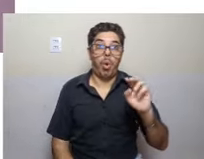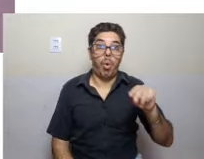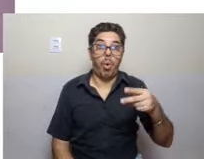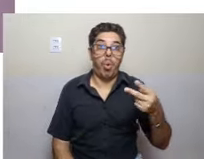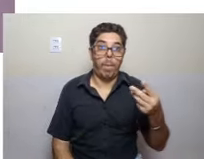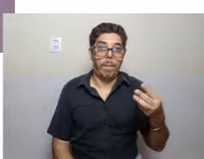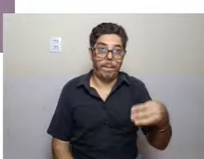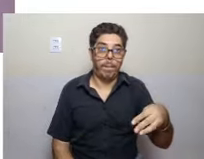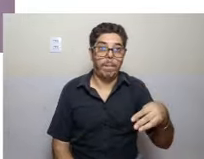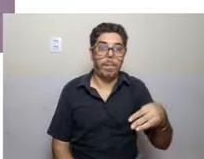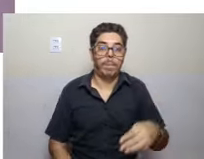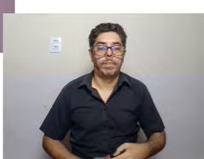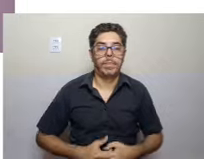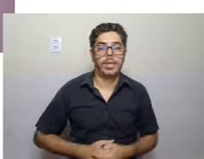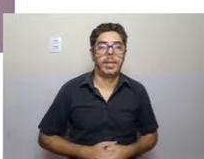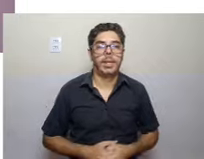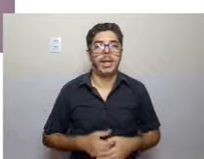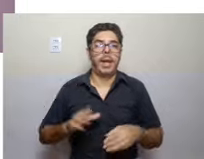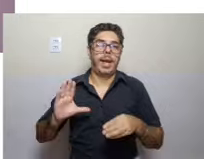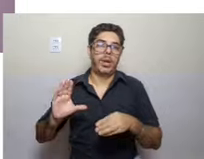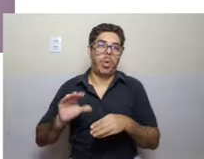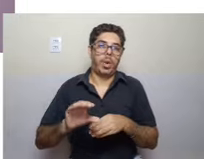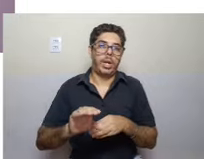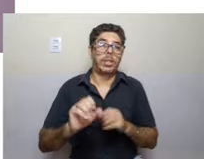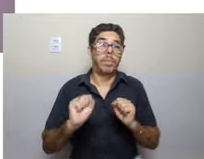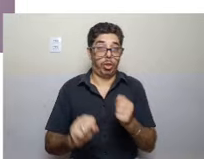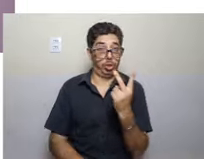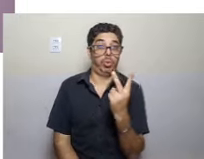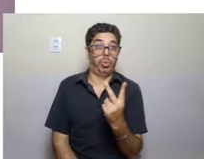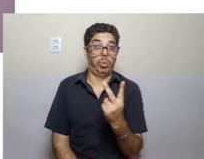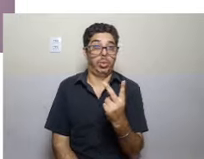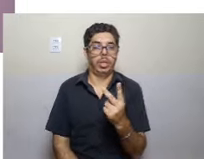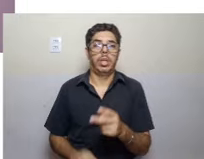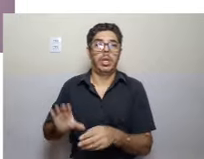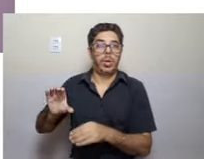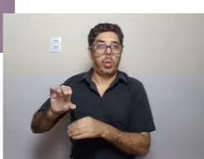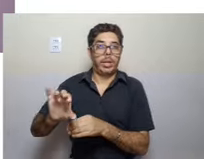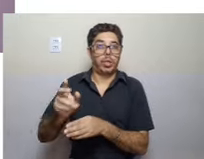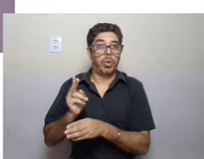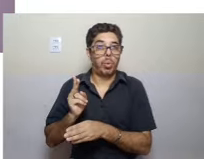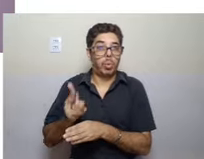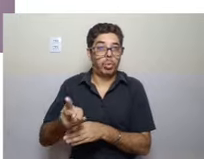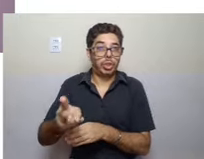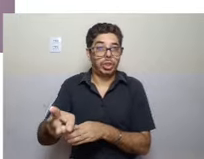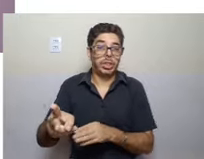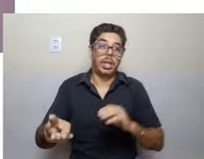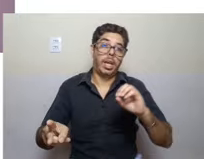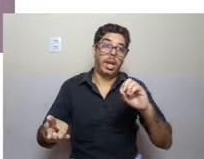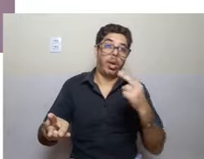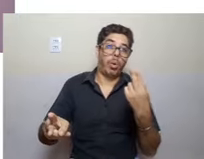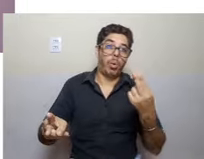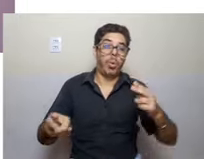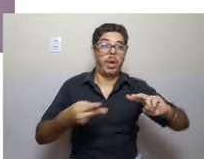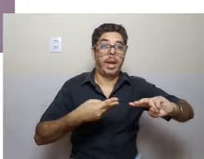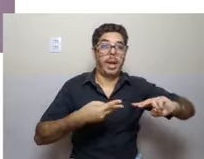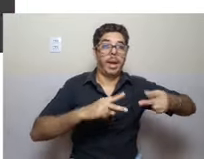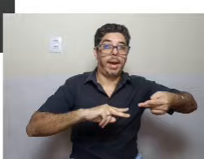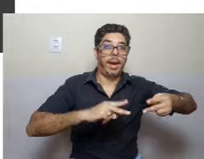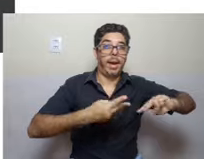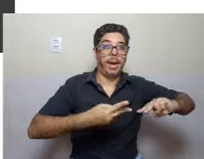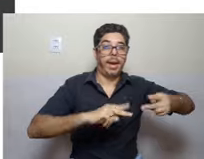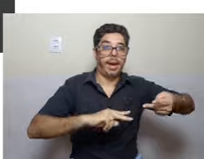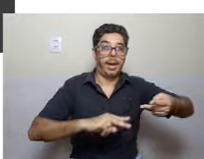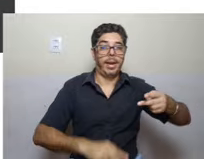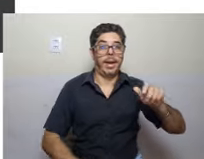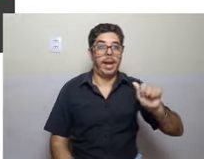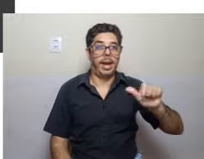A corrente elétrica pode ser contínua ou alternada. A corrente contínua se refere ao fluxo de cargas numa única direção.